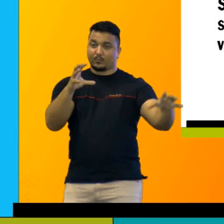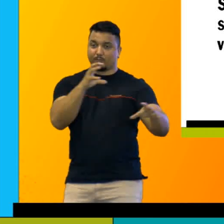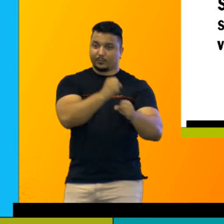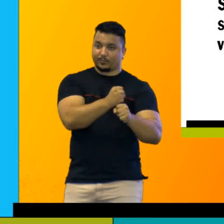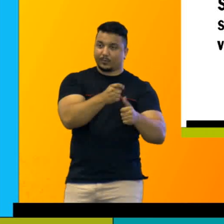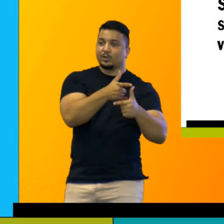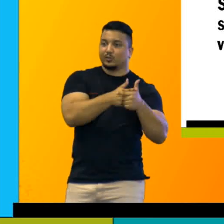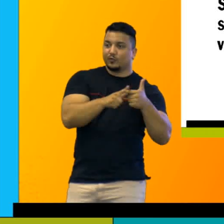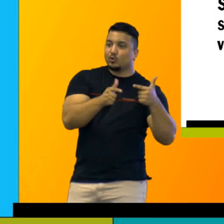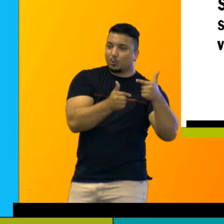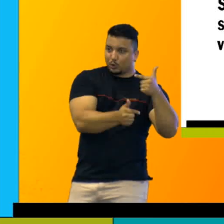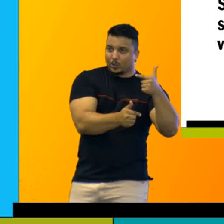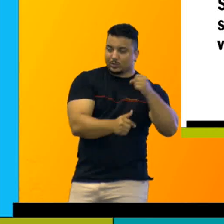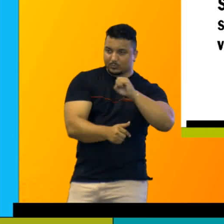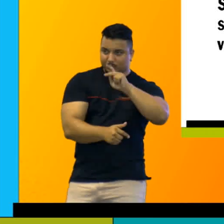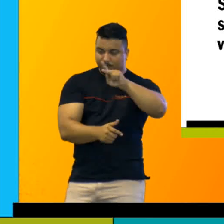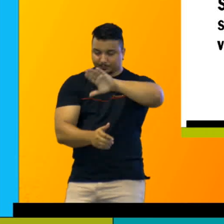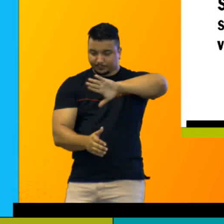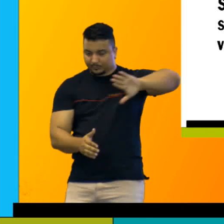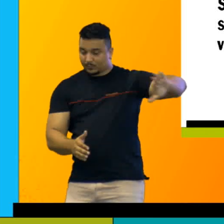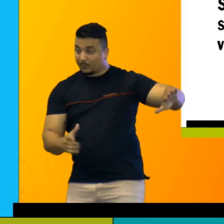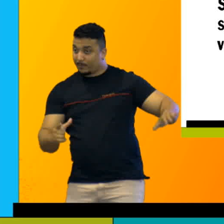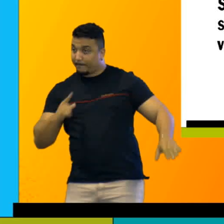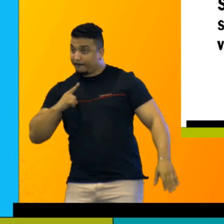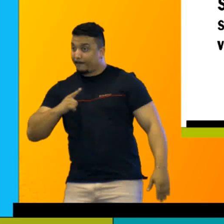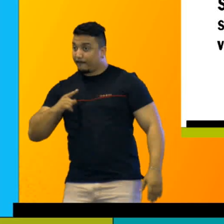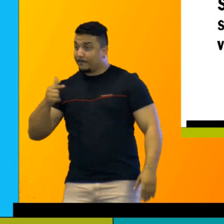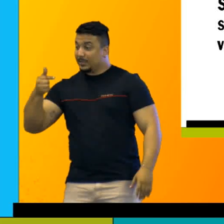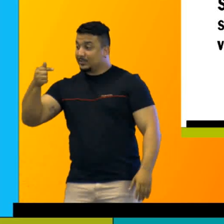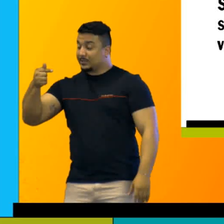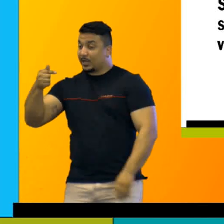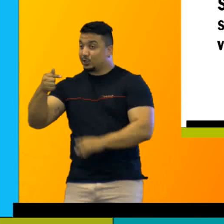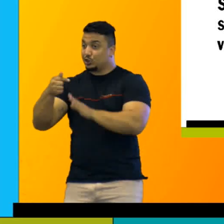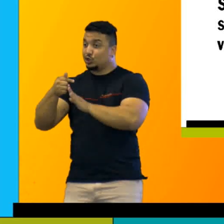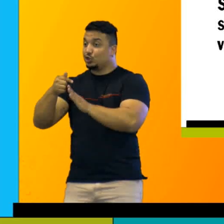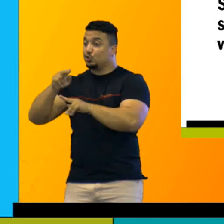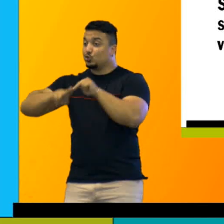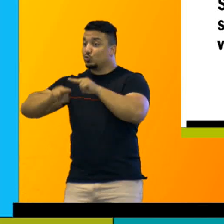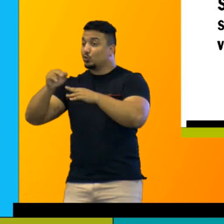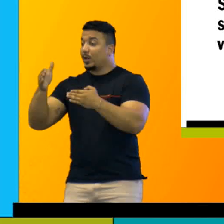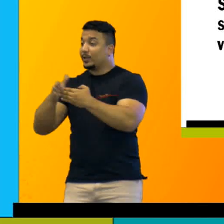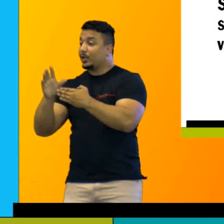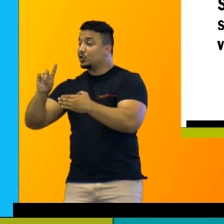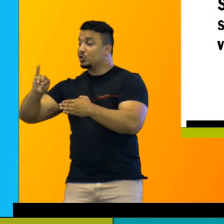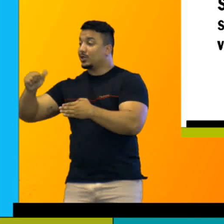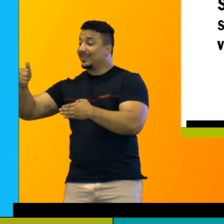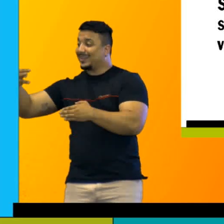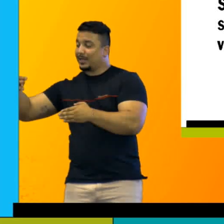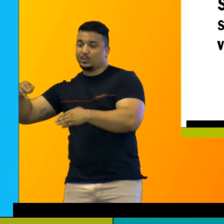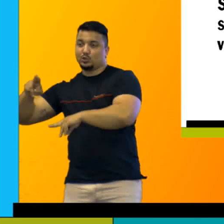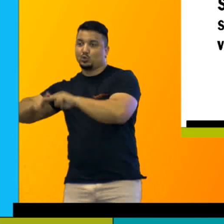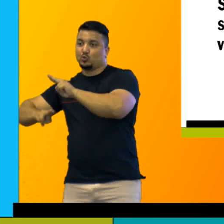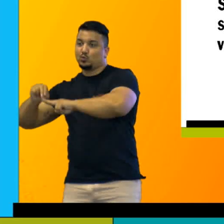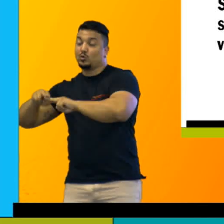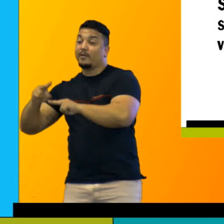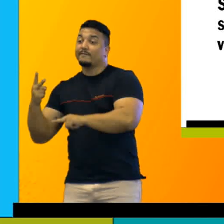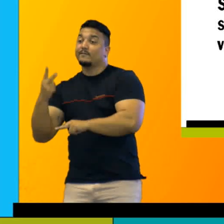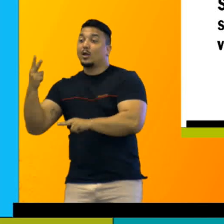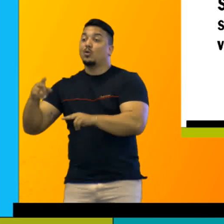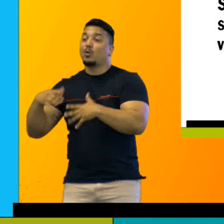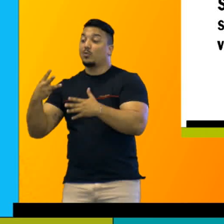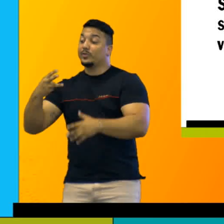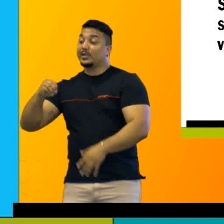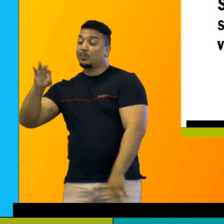Suponha que nessa semana de 7 de junho a 13 de junho, o valor tenha